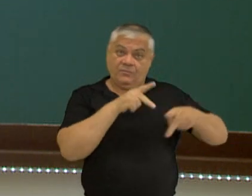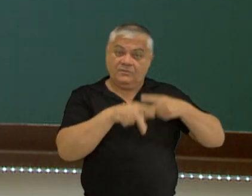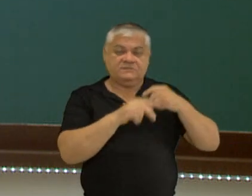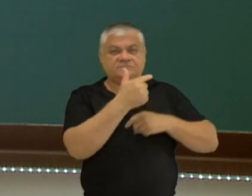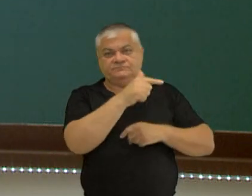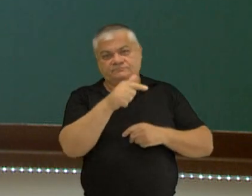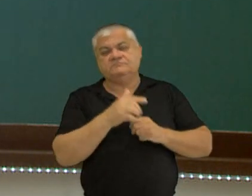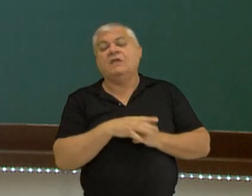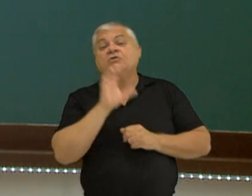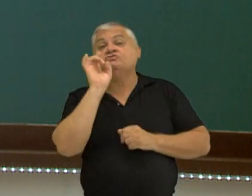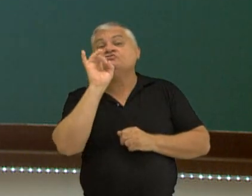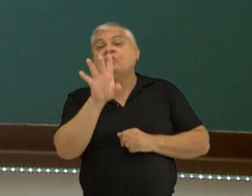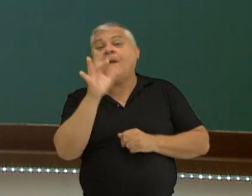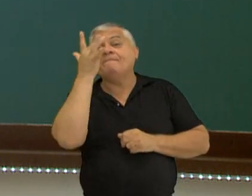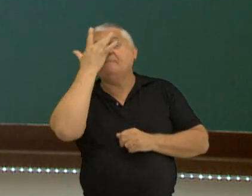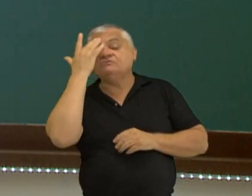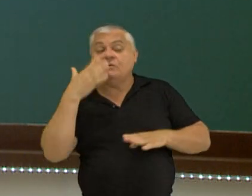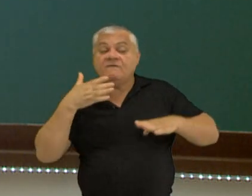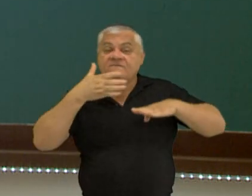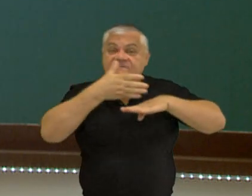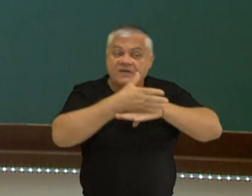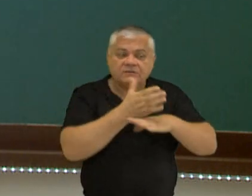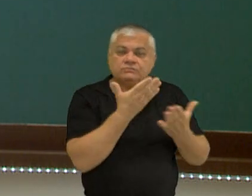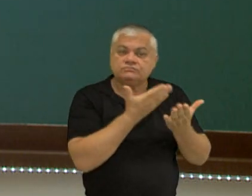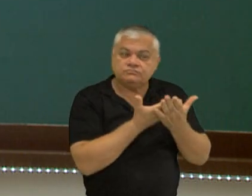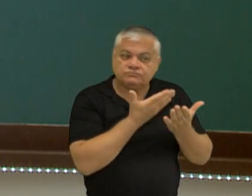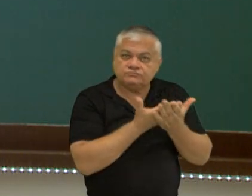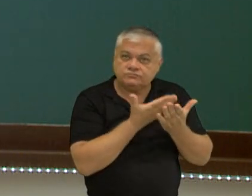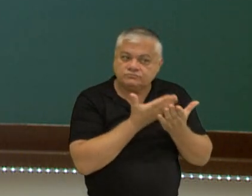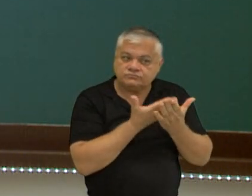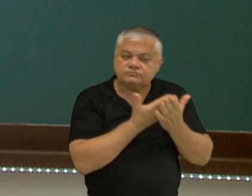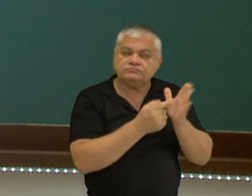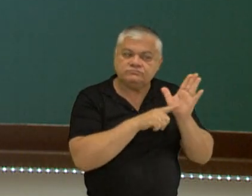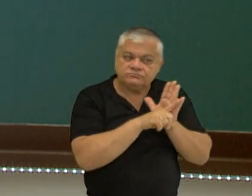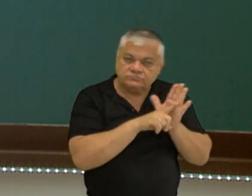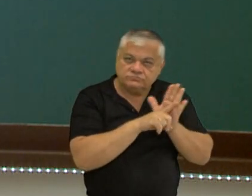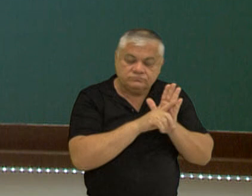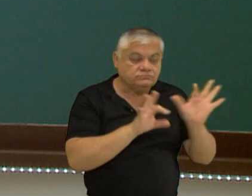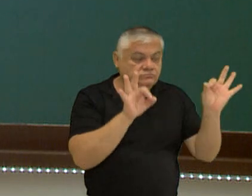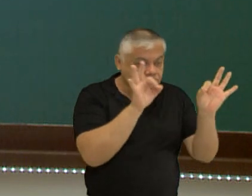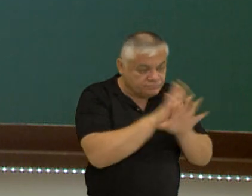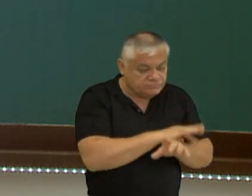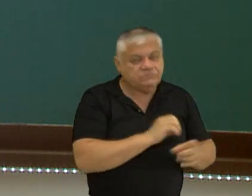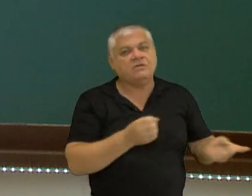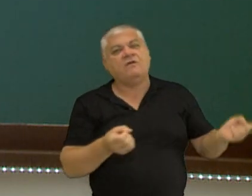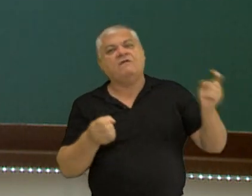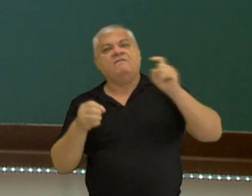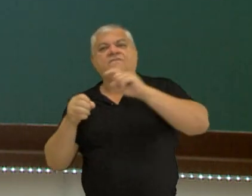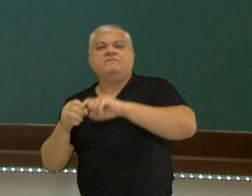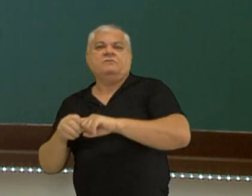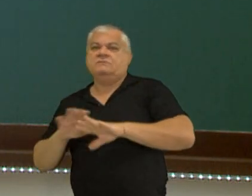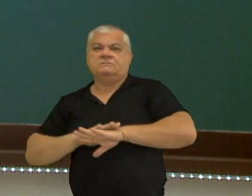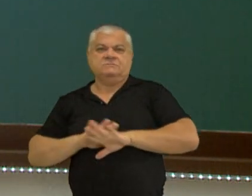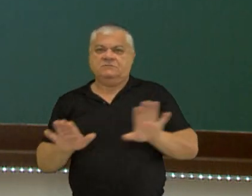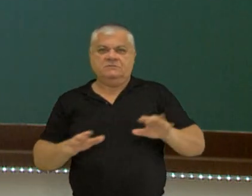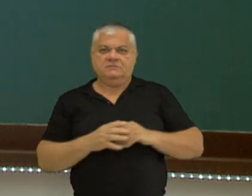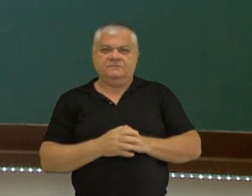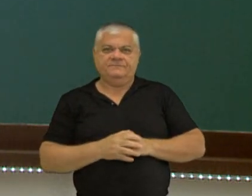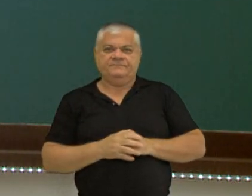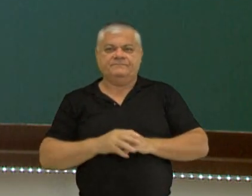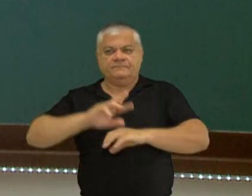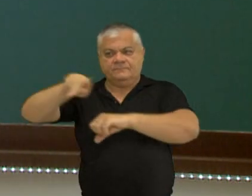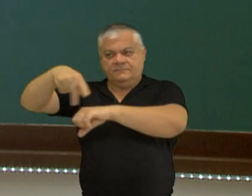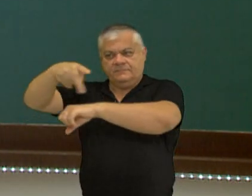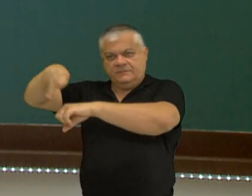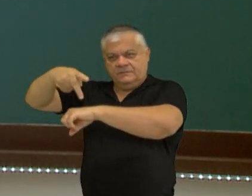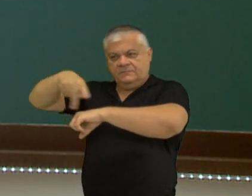fixa. Só tem o quê? As estações lá de pesquisa, de estudo. E muitos países